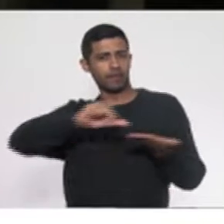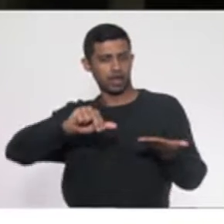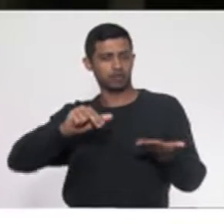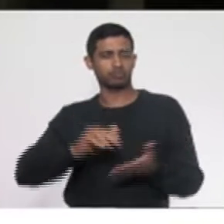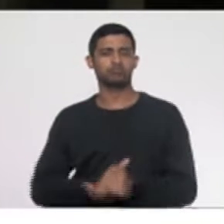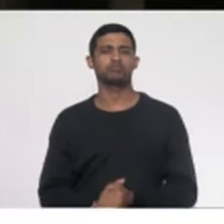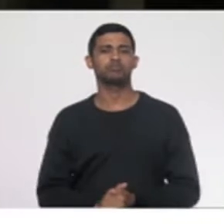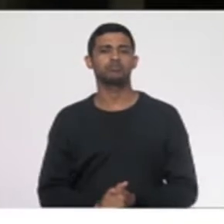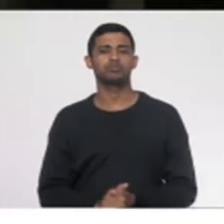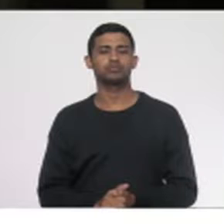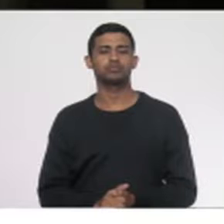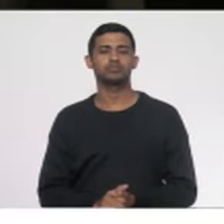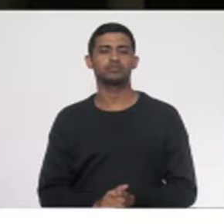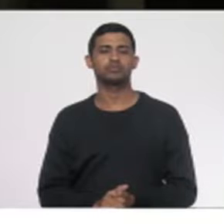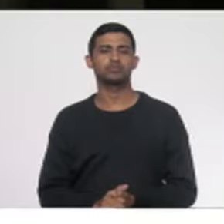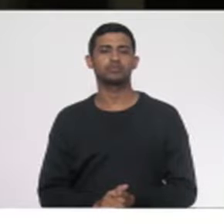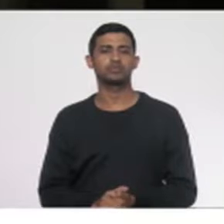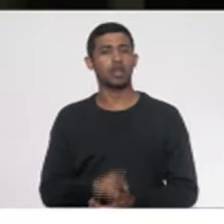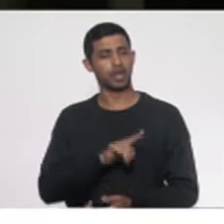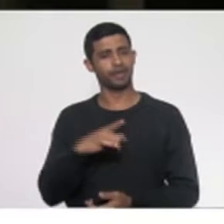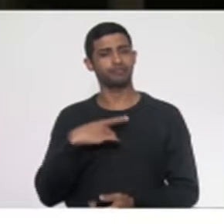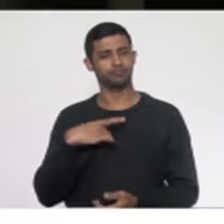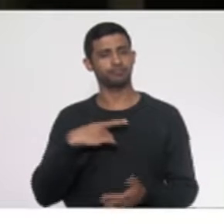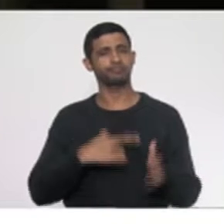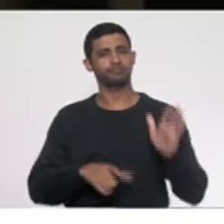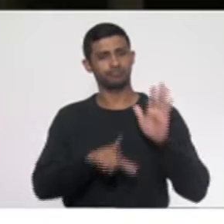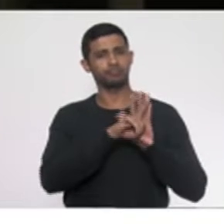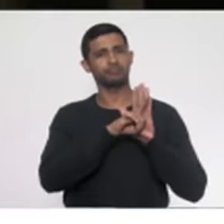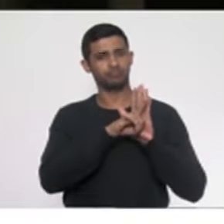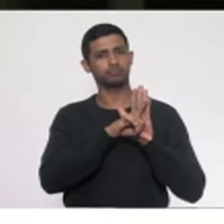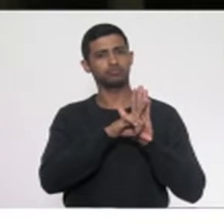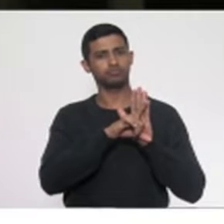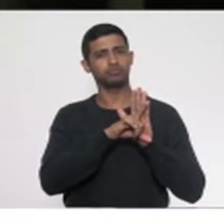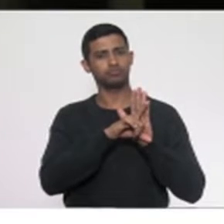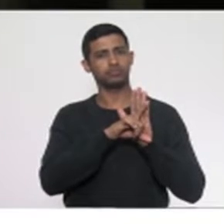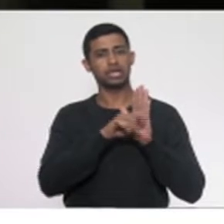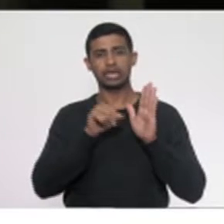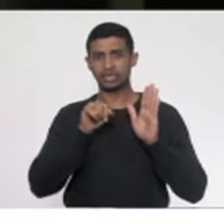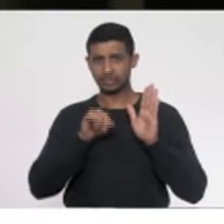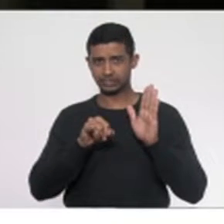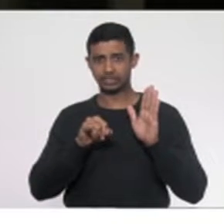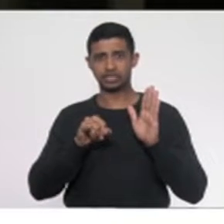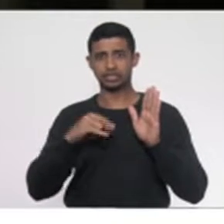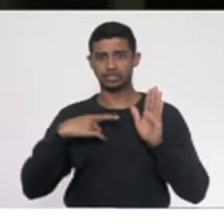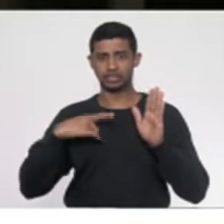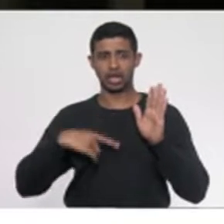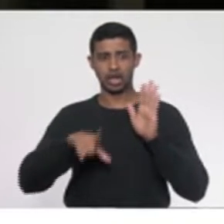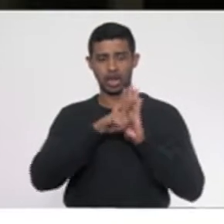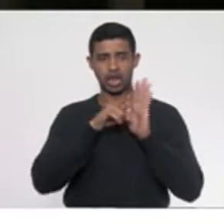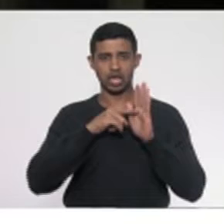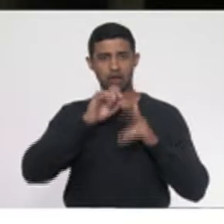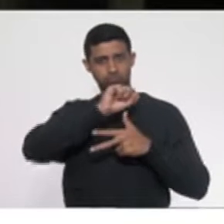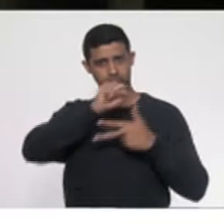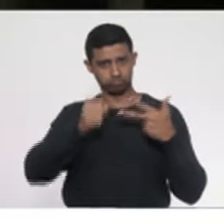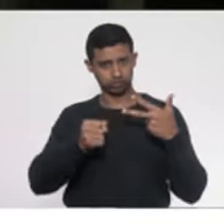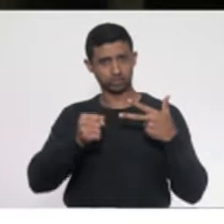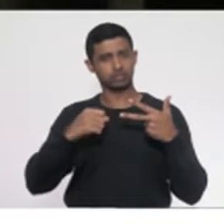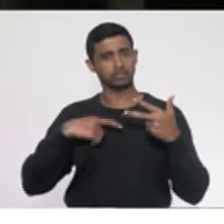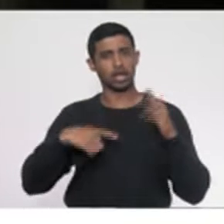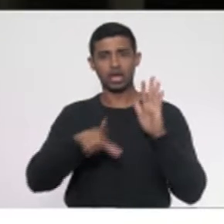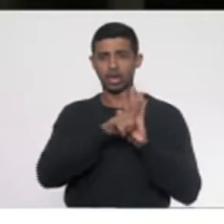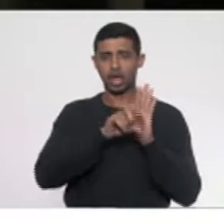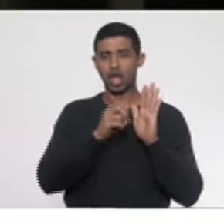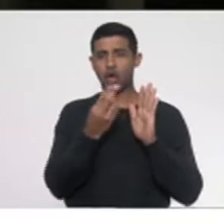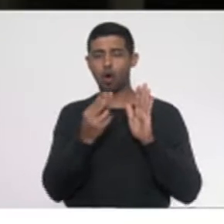como só eles têm leis, quando é poder, tem lei orgânica específica, ou tem leis